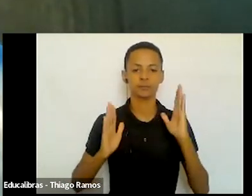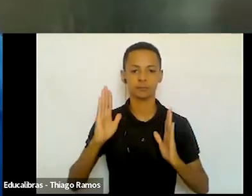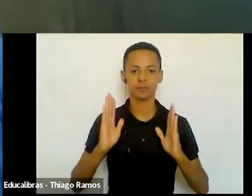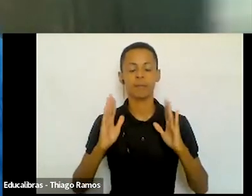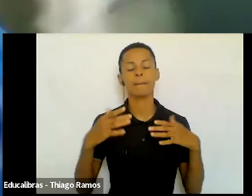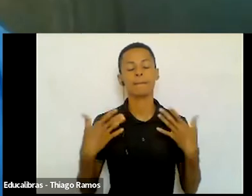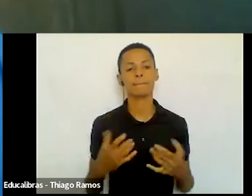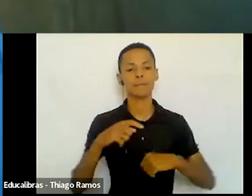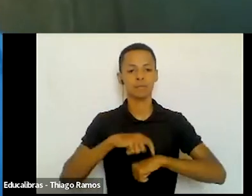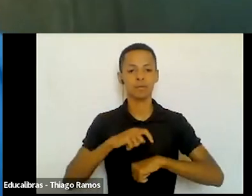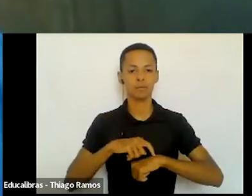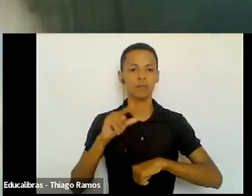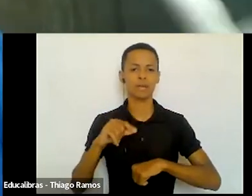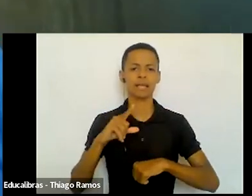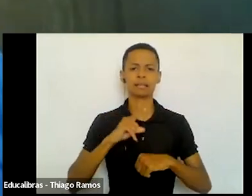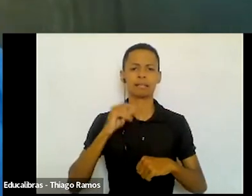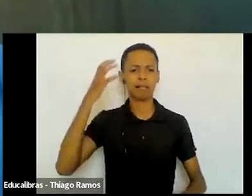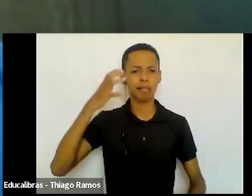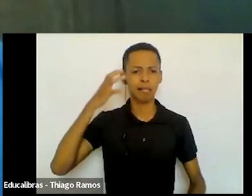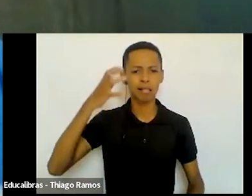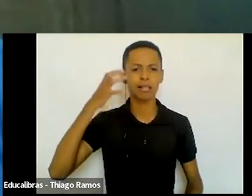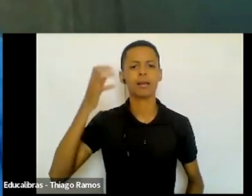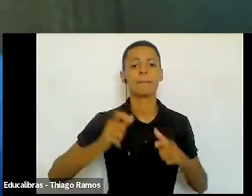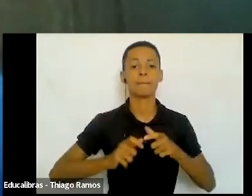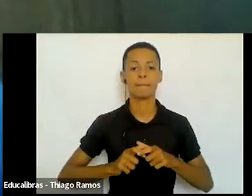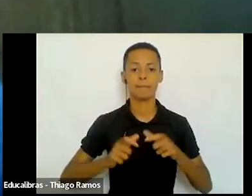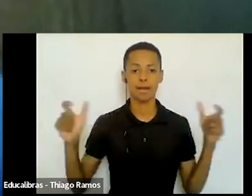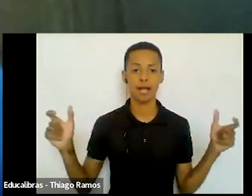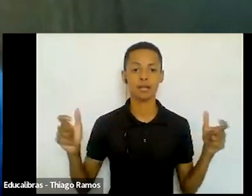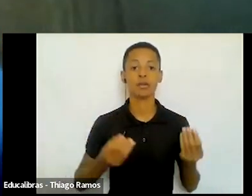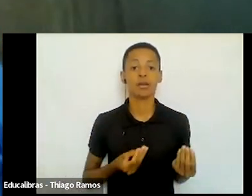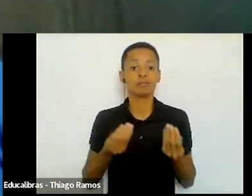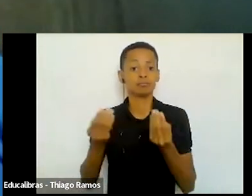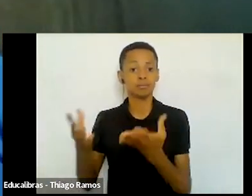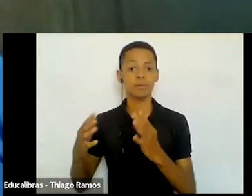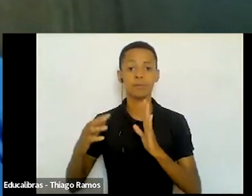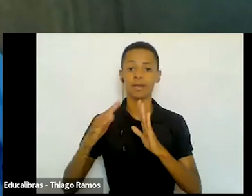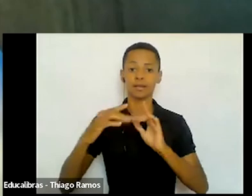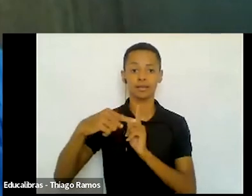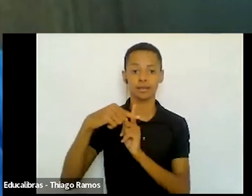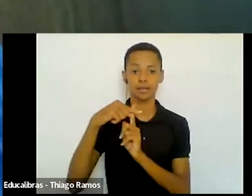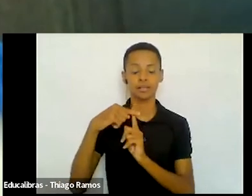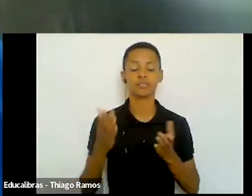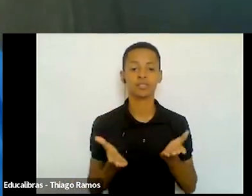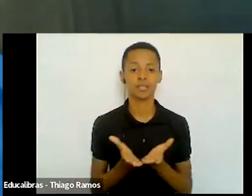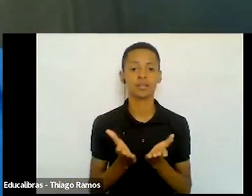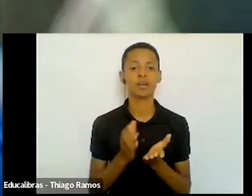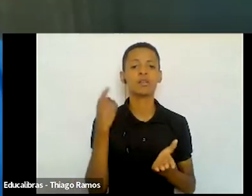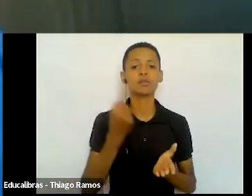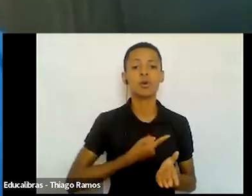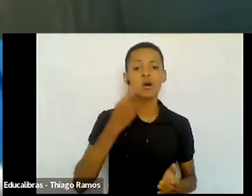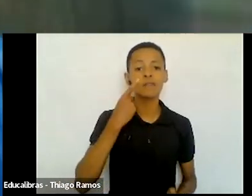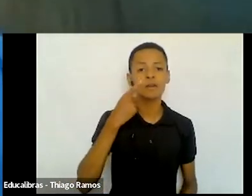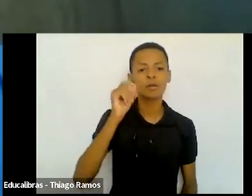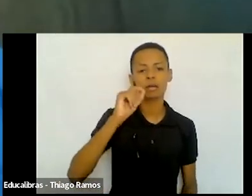deu, enfim, as rádios, né? Enfim, a maioria das rádios para as igrejas evangélicas. Quando a gente vai olhar para os terreiros, para outras, enfim, para